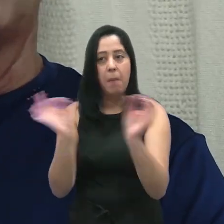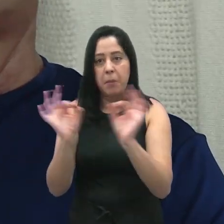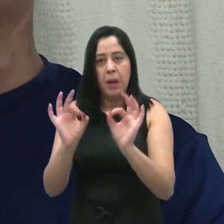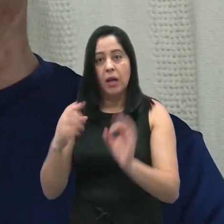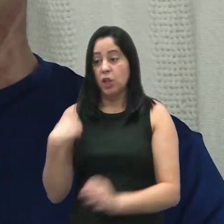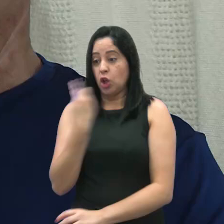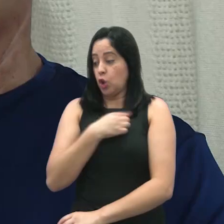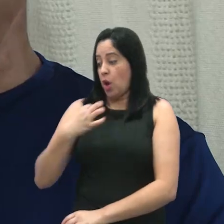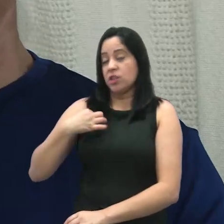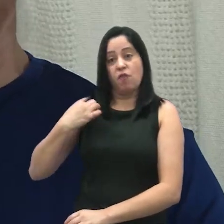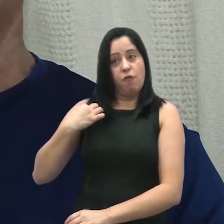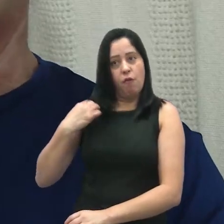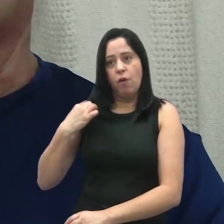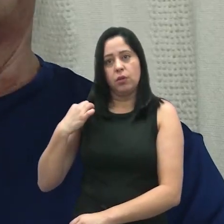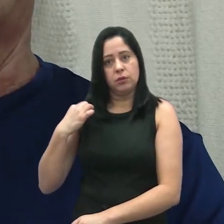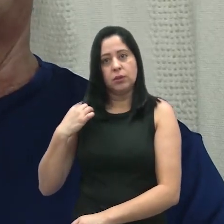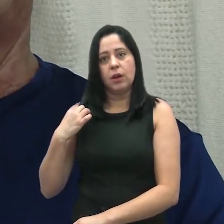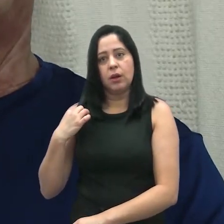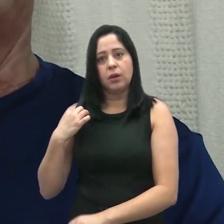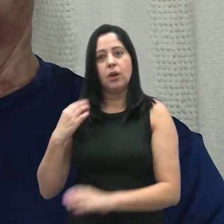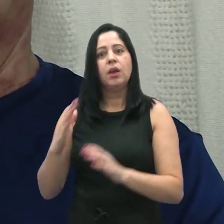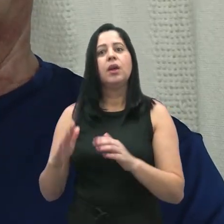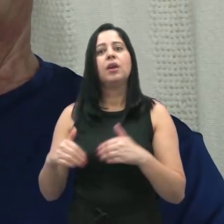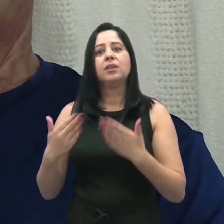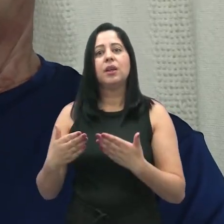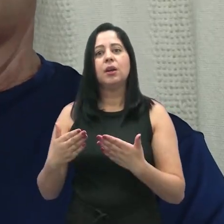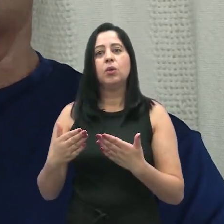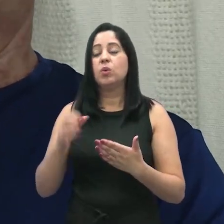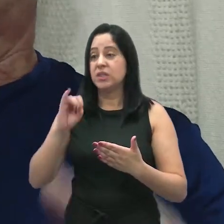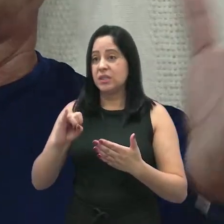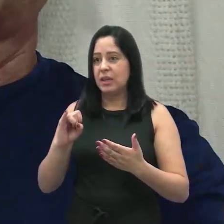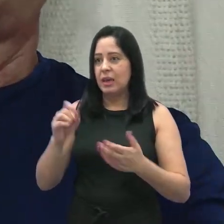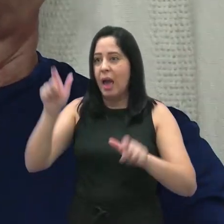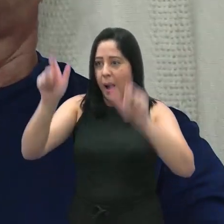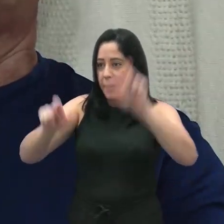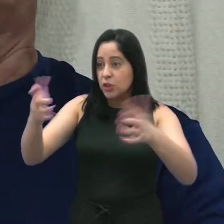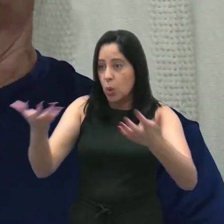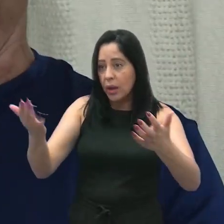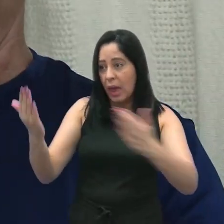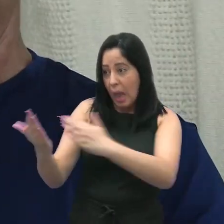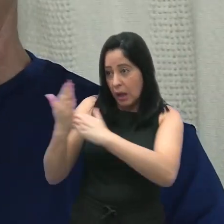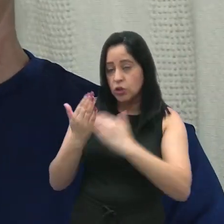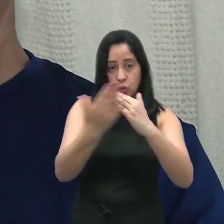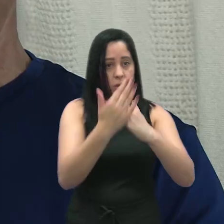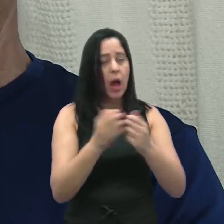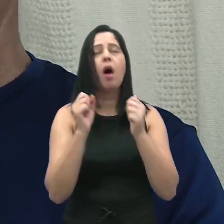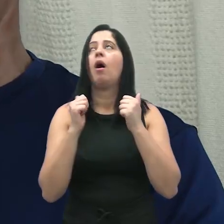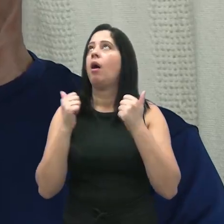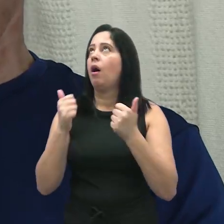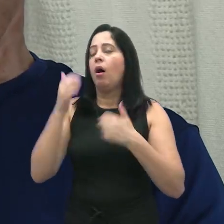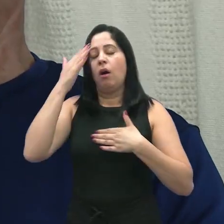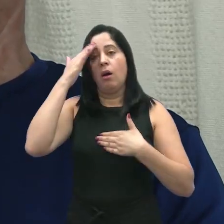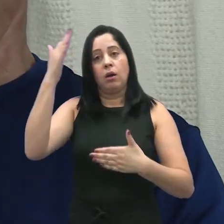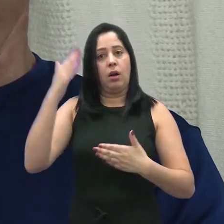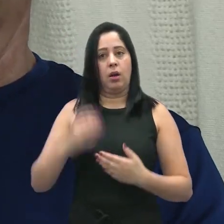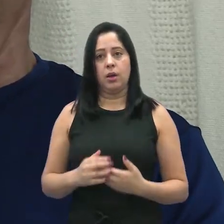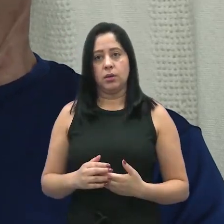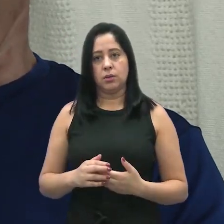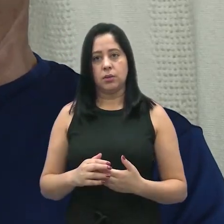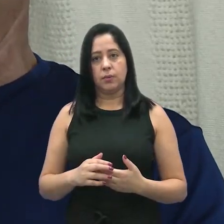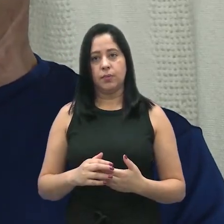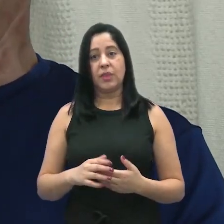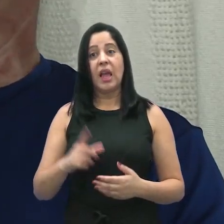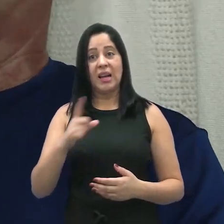é tudo voluntário, a gente vive de doação, entendeu? E quem puder nos ajudar, nossa mãe do céu, será muito bem-vindo. A